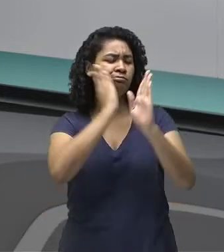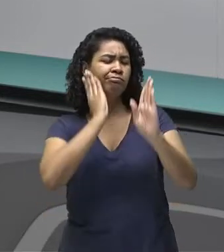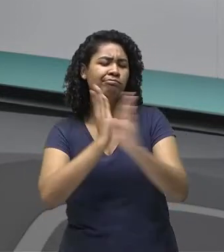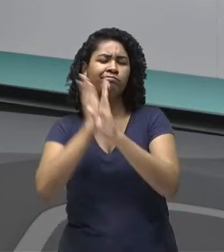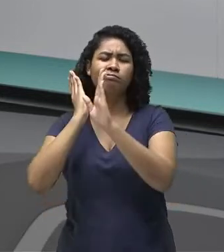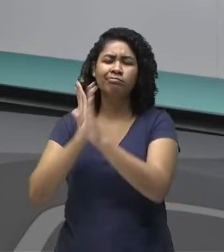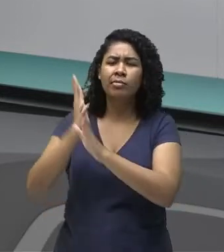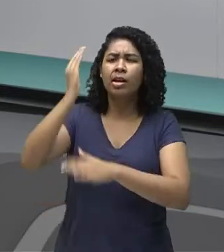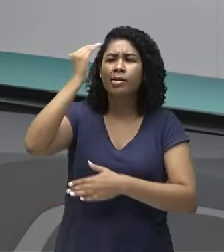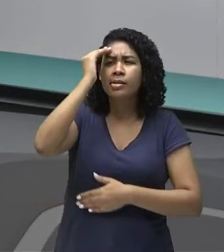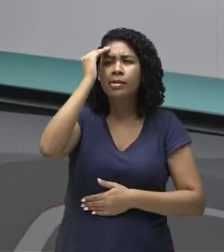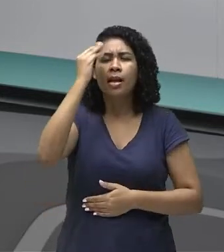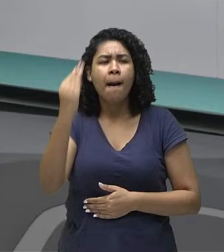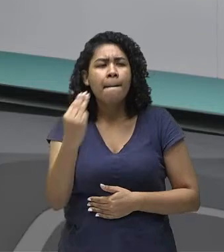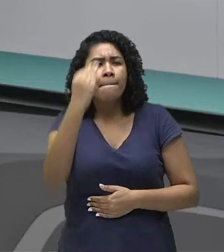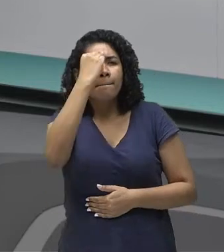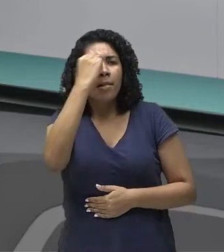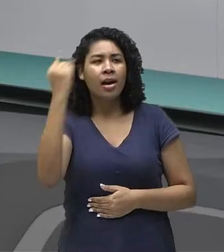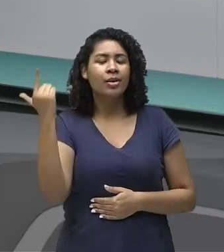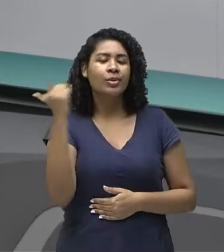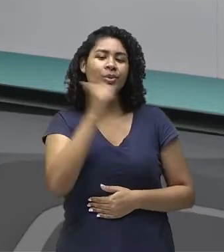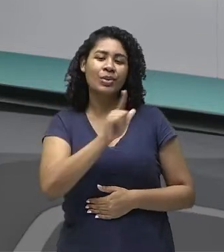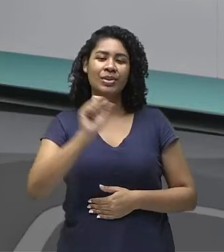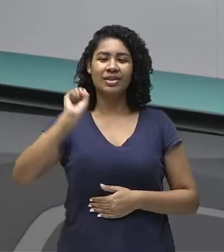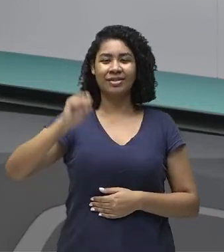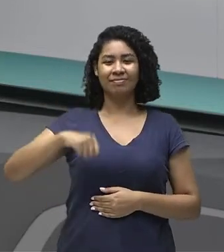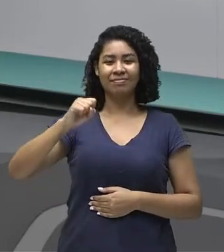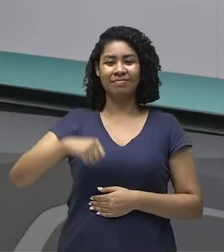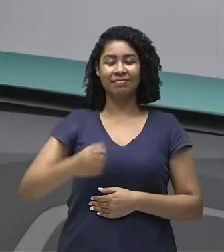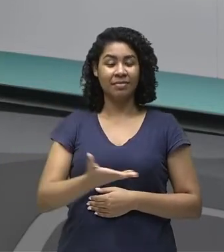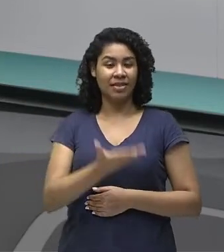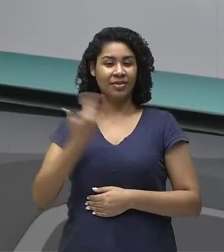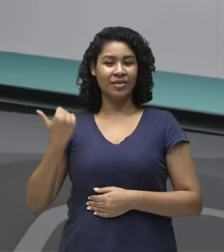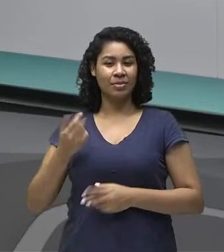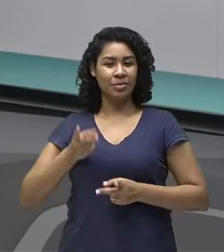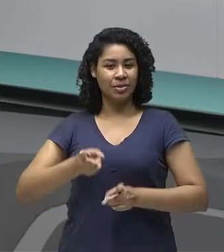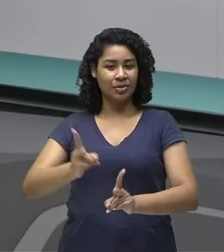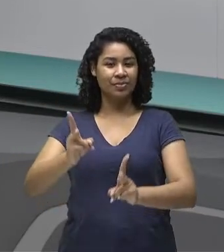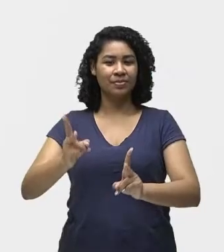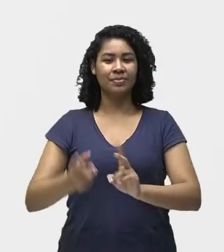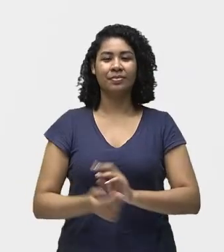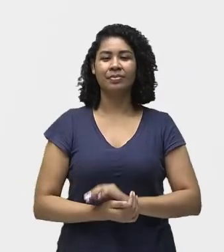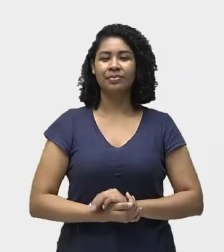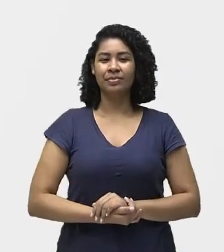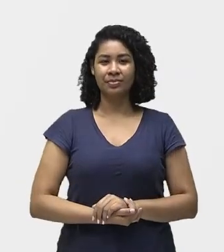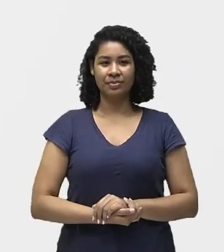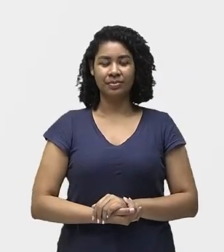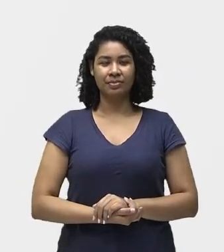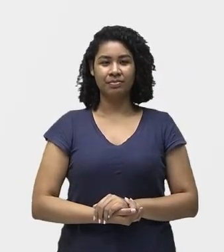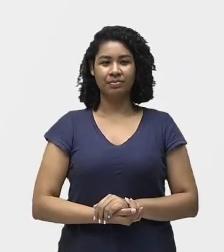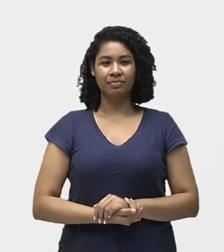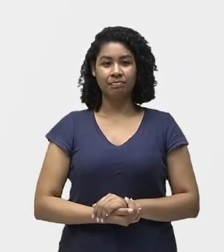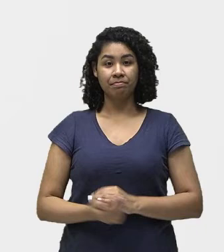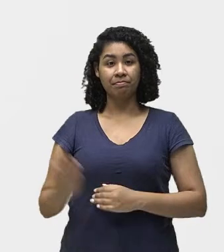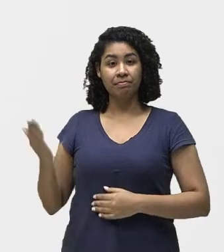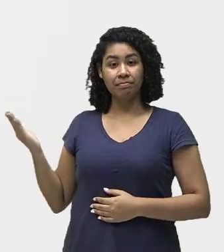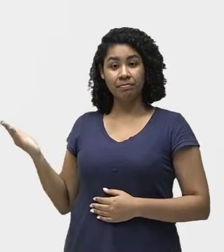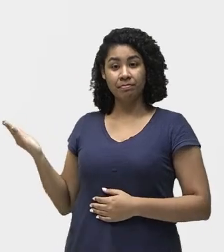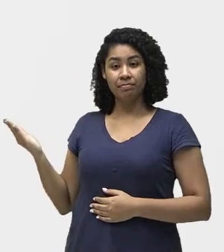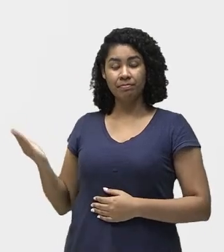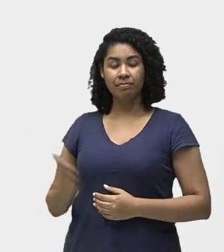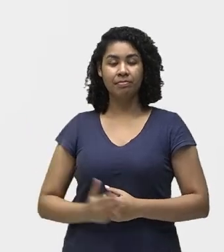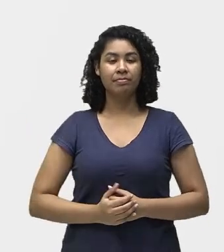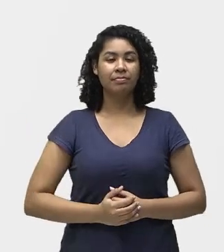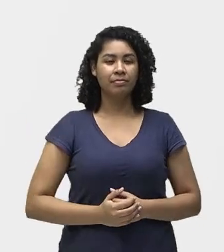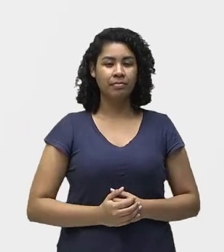conseguindo aí memorizar o significado dos pronouns, ok? Let's go ahead, vamos em frente. E aqui, só pra